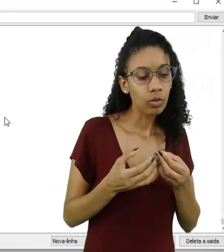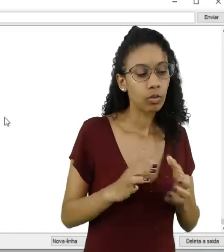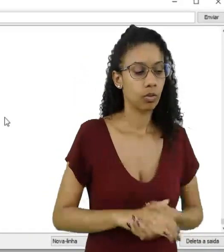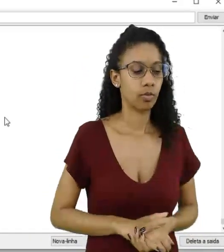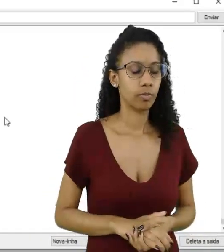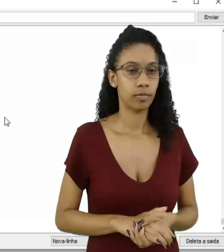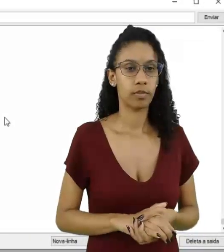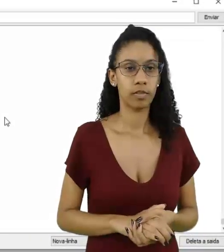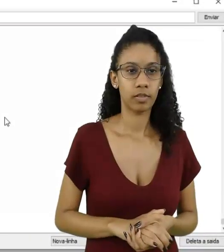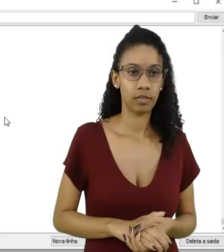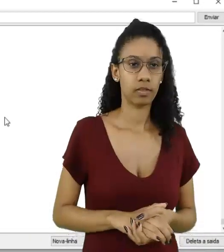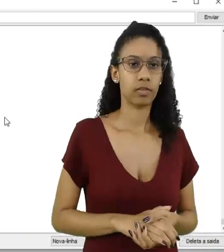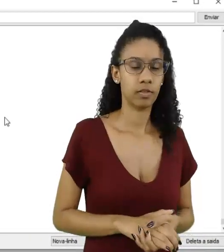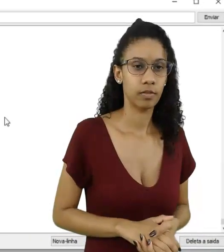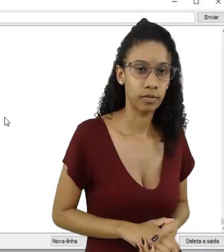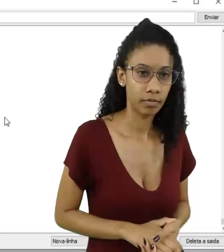ou